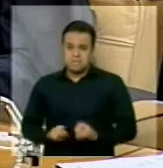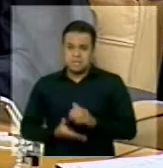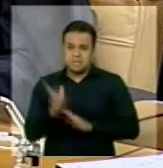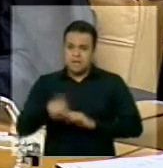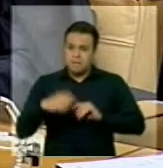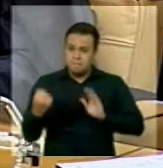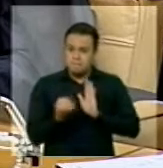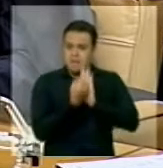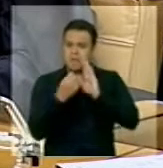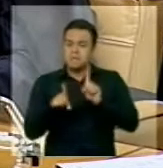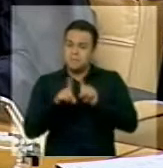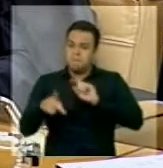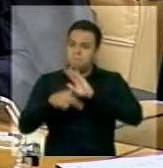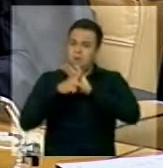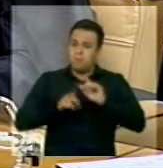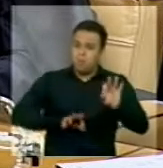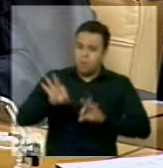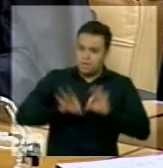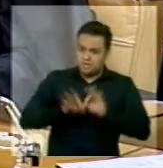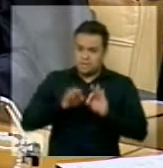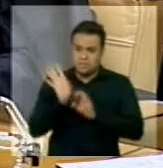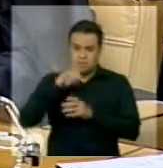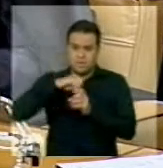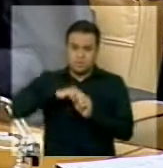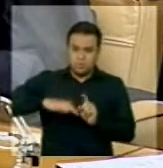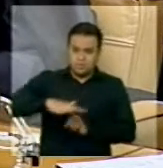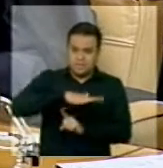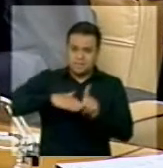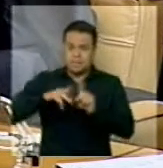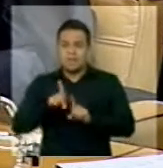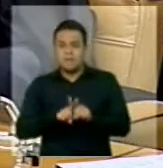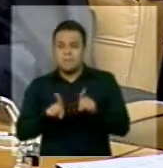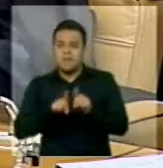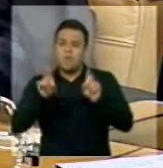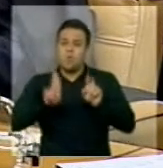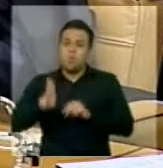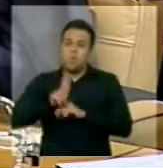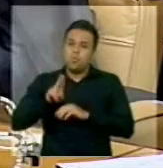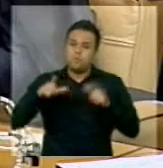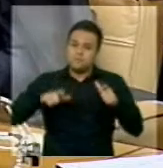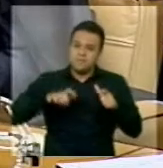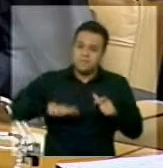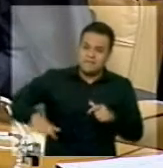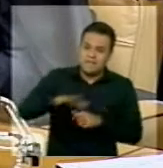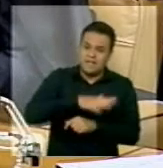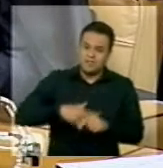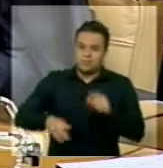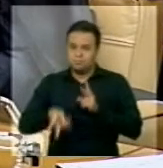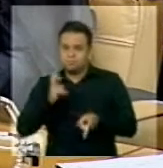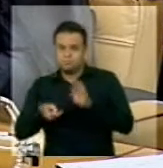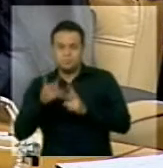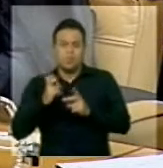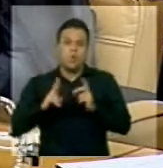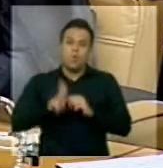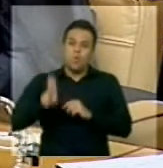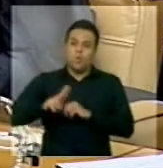que possuem formas próprias de organização social, que ocupam e usam territórios e recursos naturais como condição